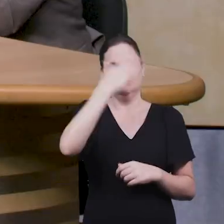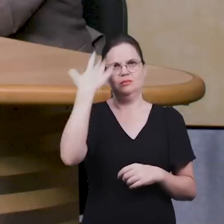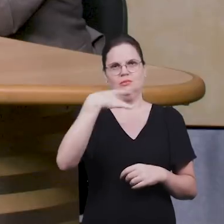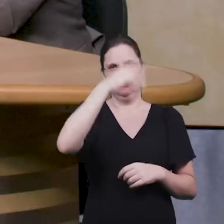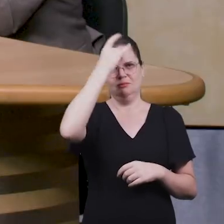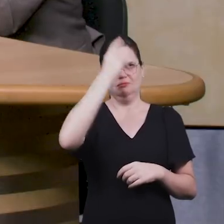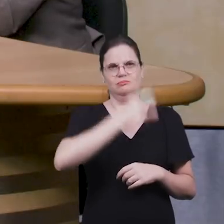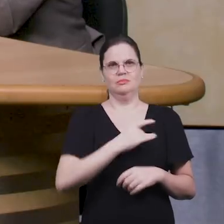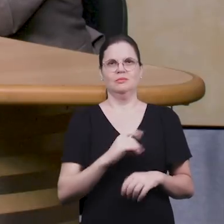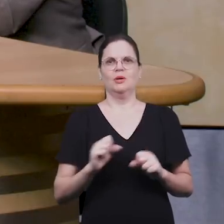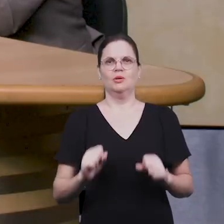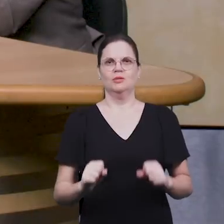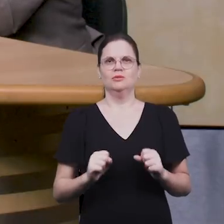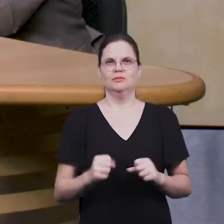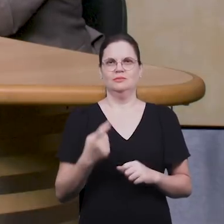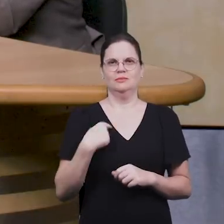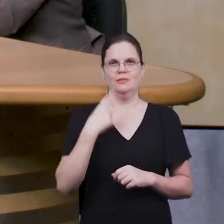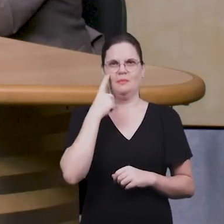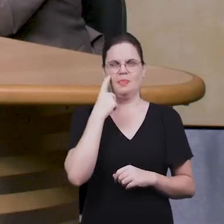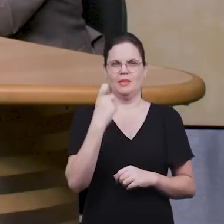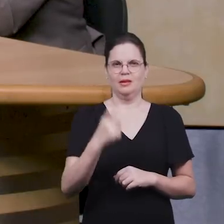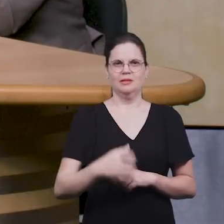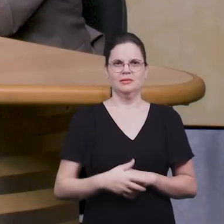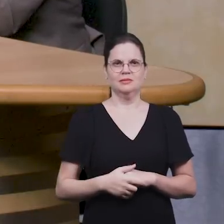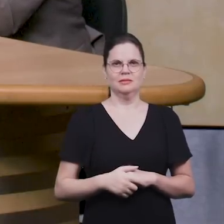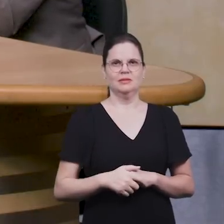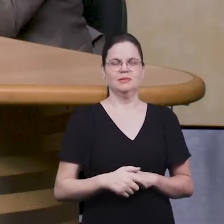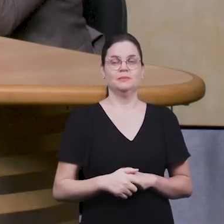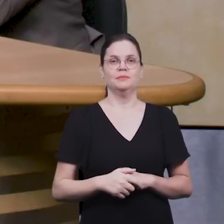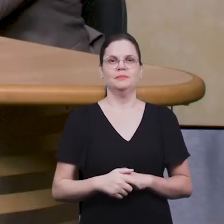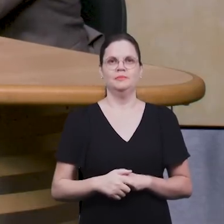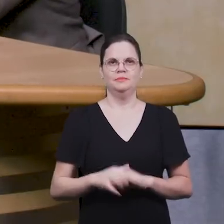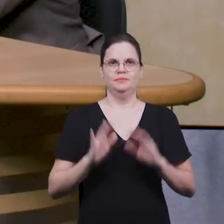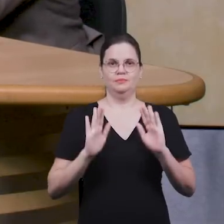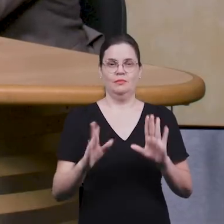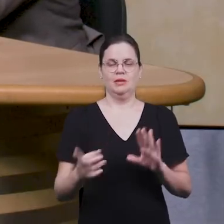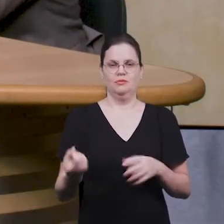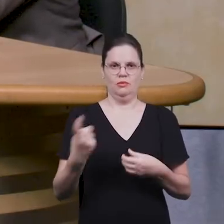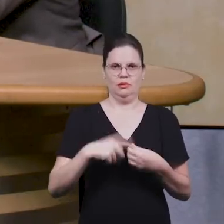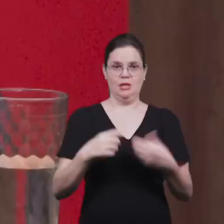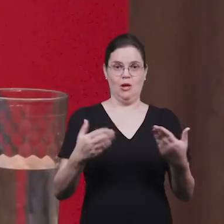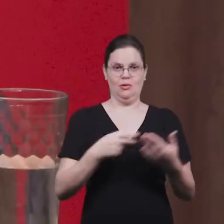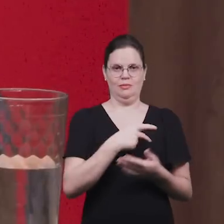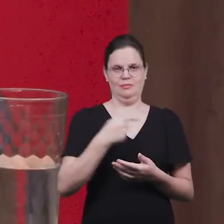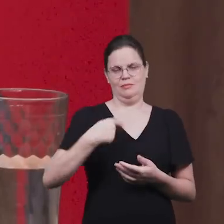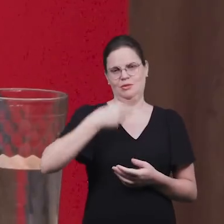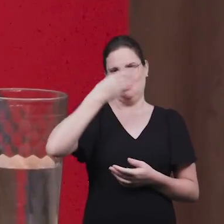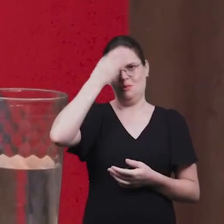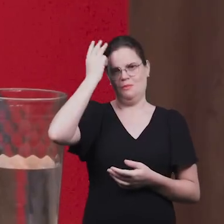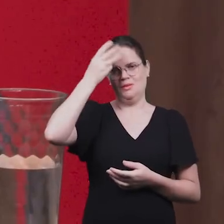com o Espírito Santo. Muito interessante isso, né? Agora, Marcelo, voltando para você